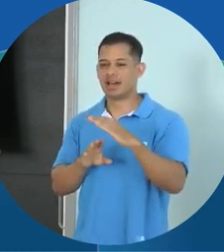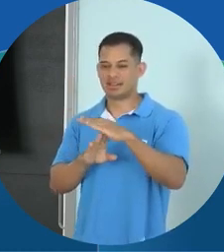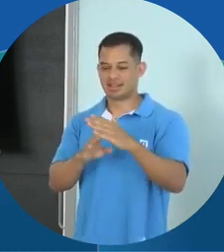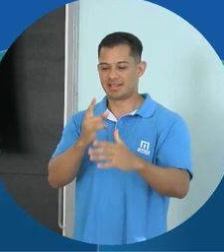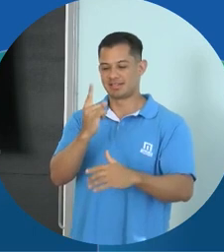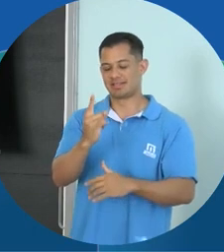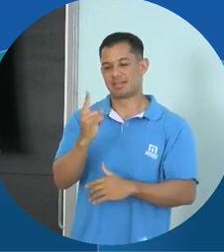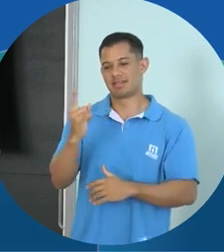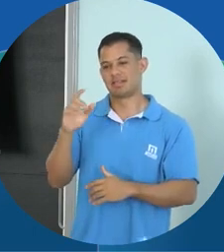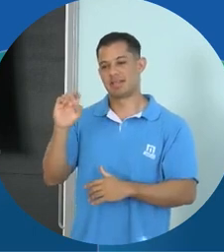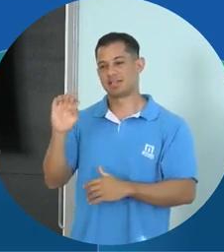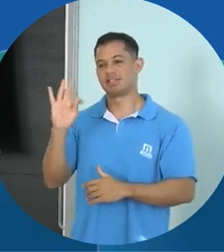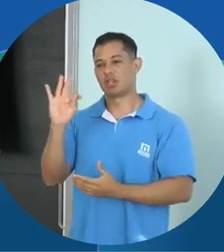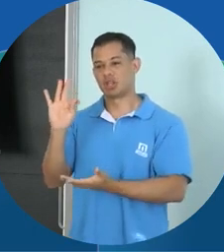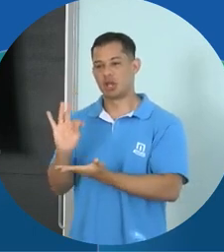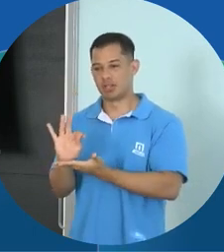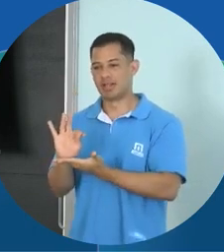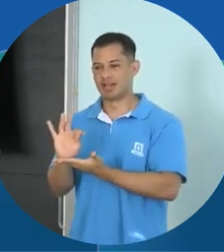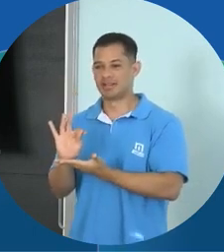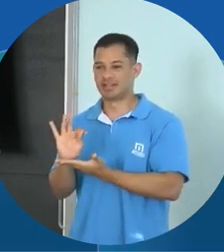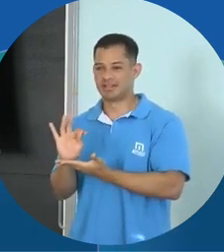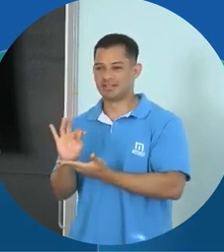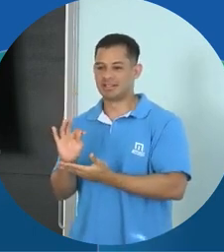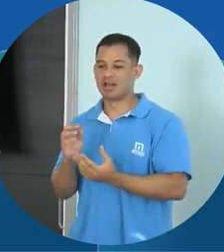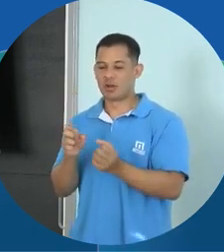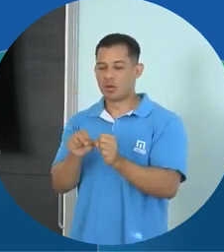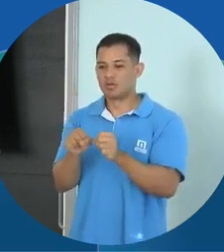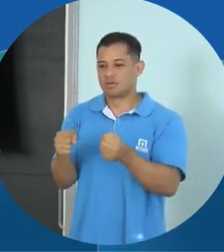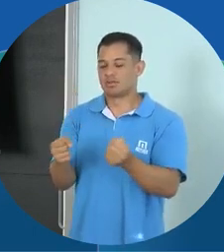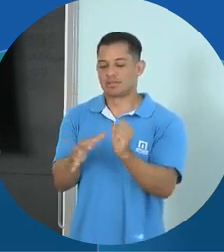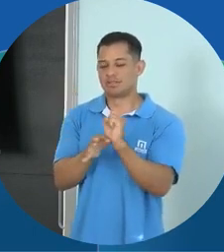110 toneladas com segurança, sem